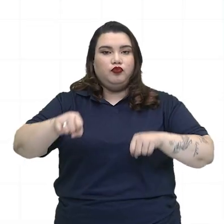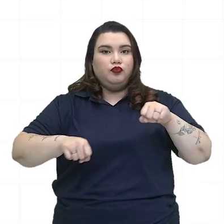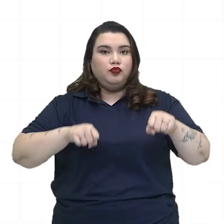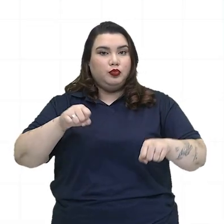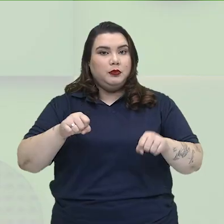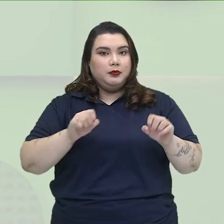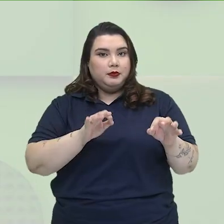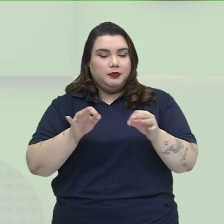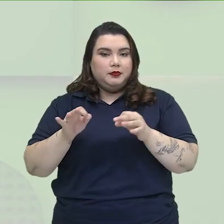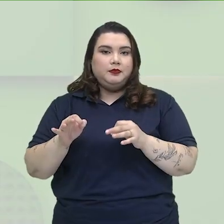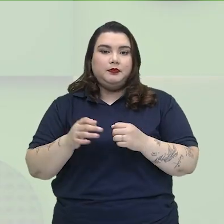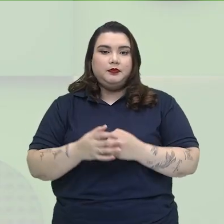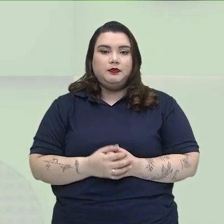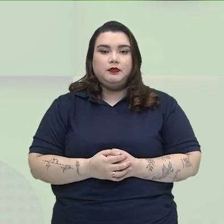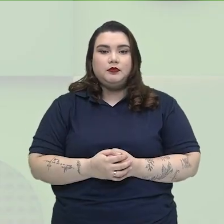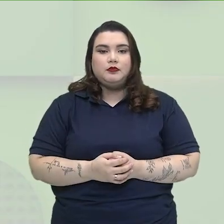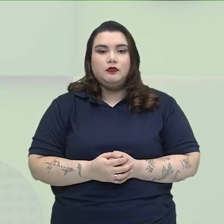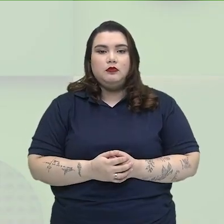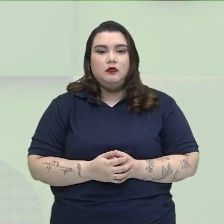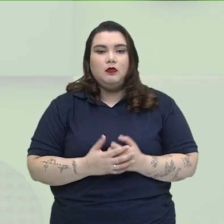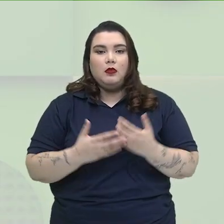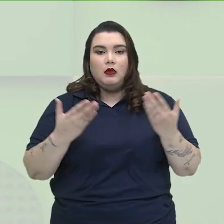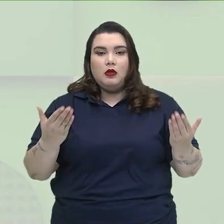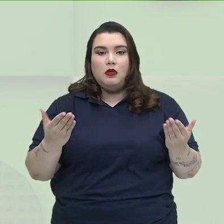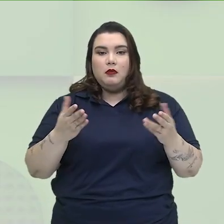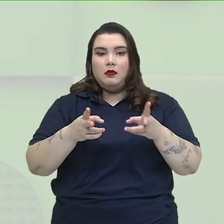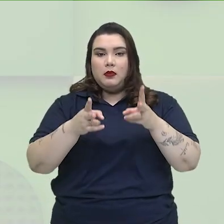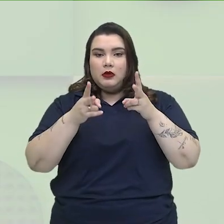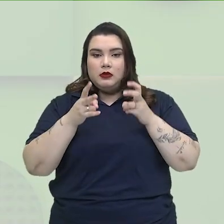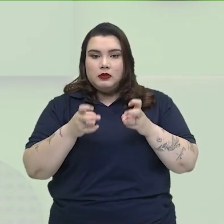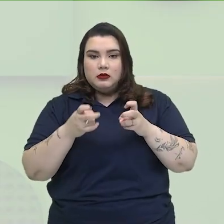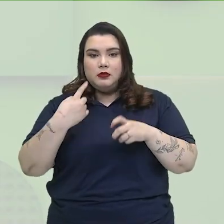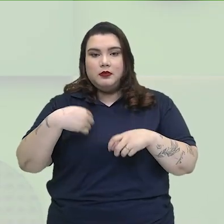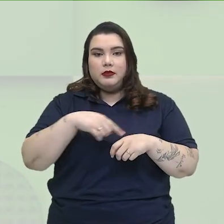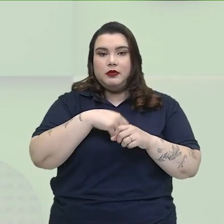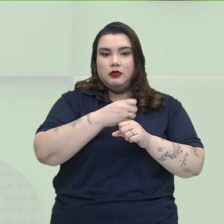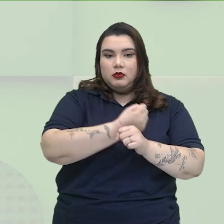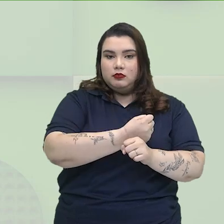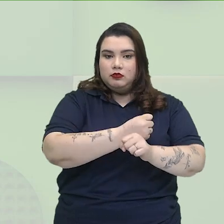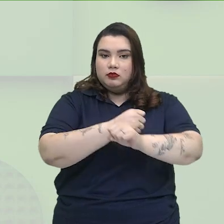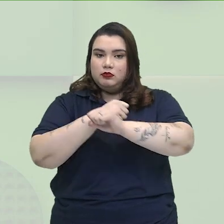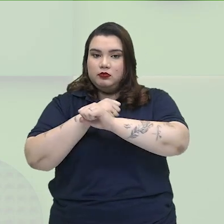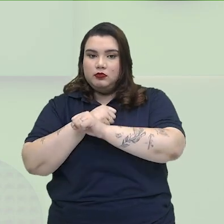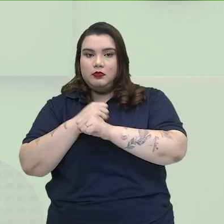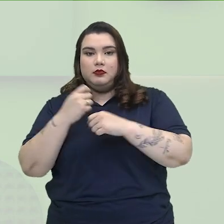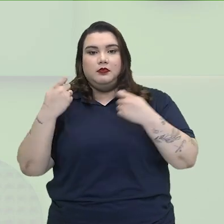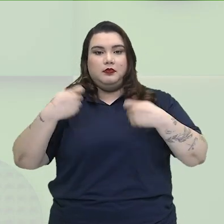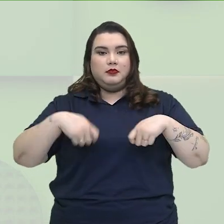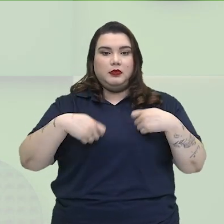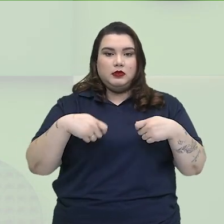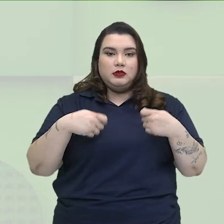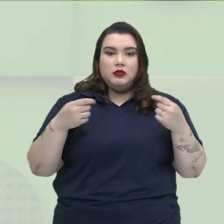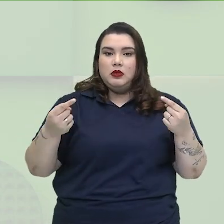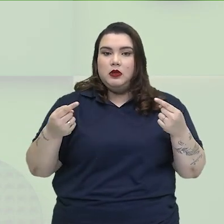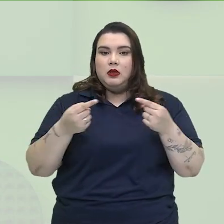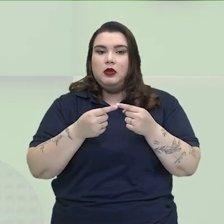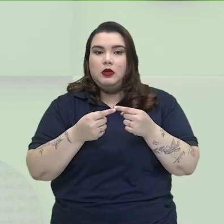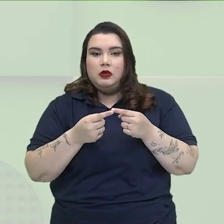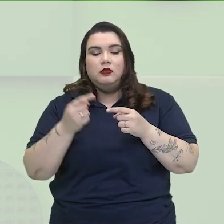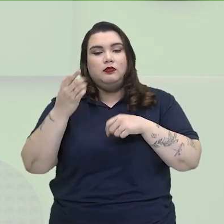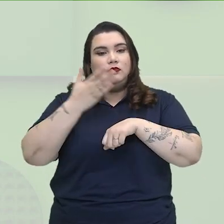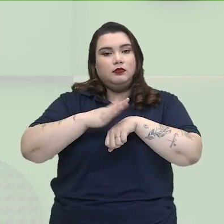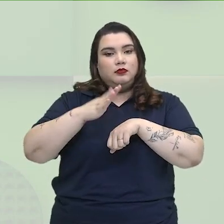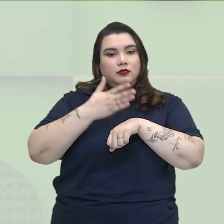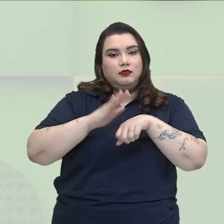bom? Então, percebam aí que para a gente prevenir, né, a gente precisa basicamente fazer